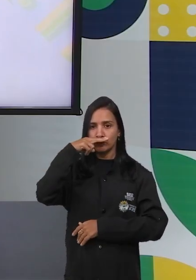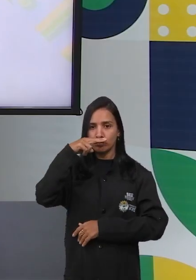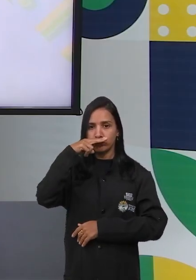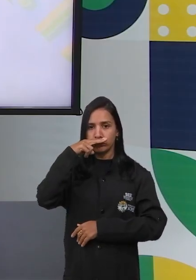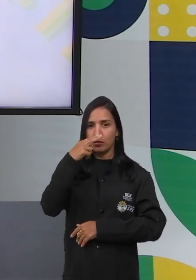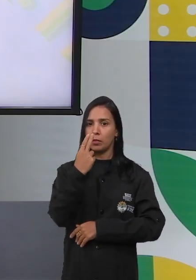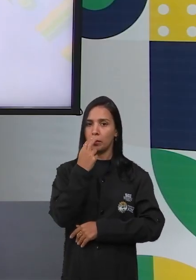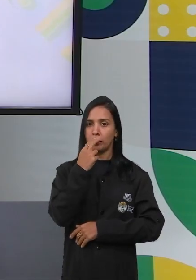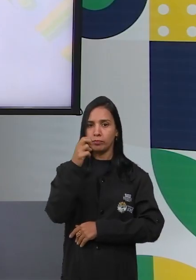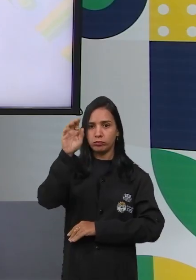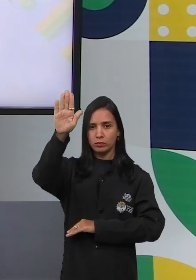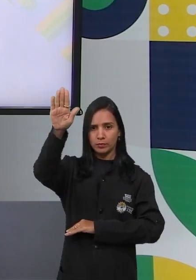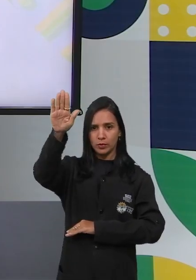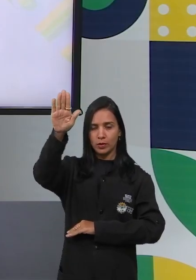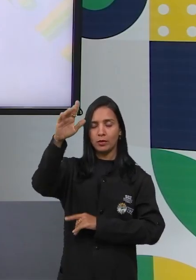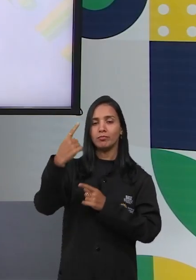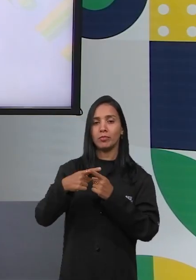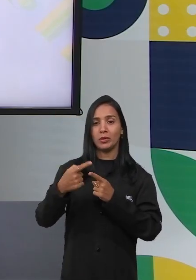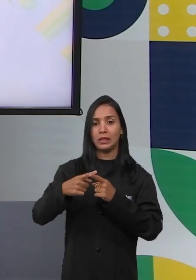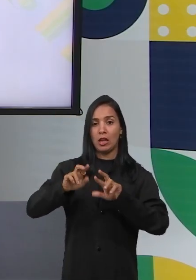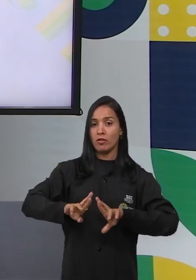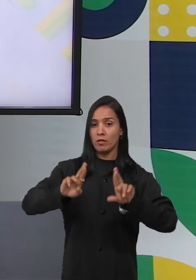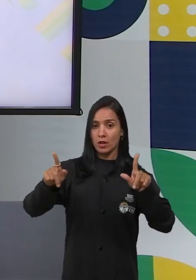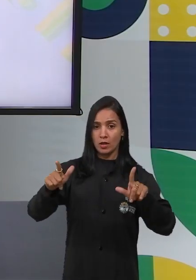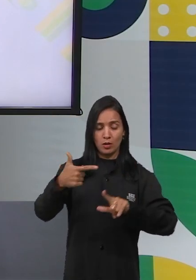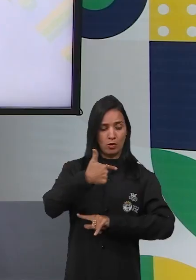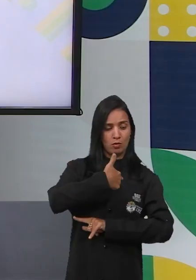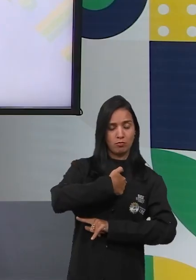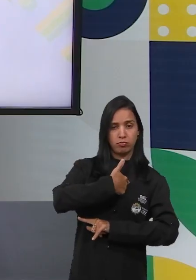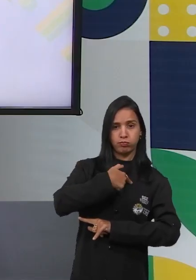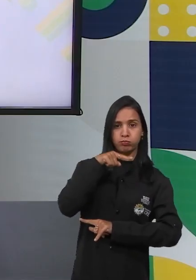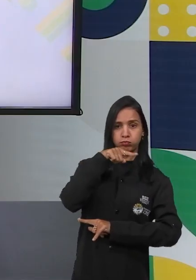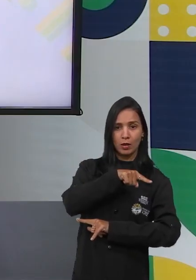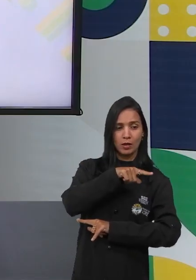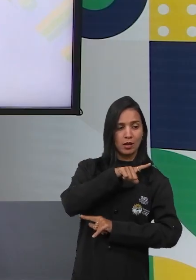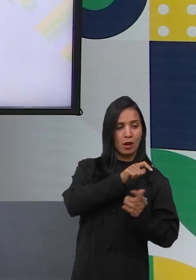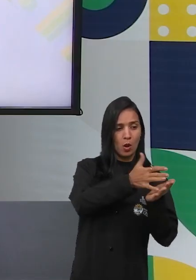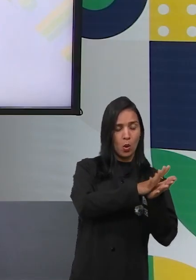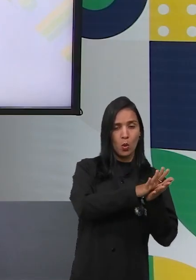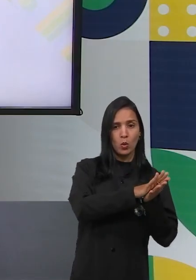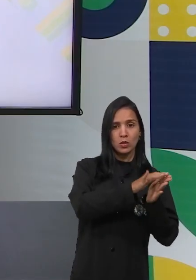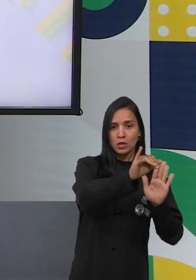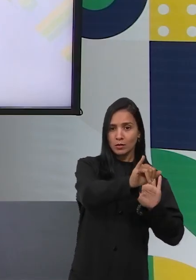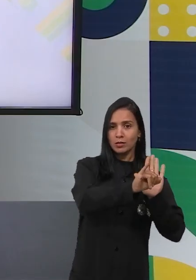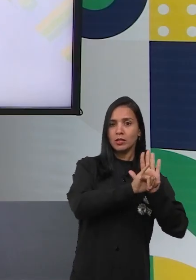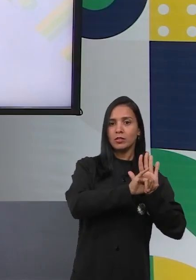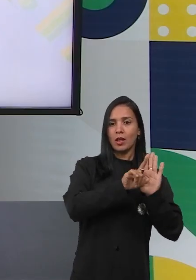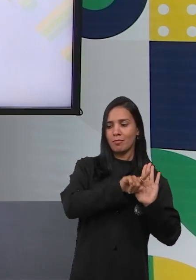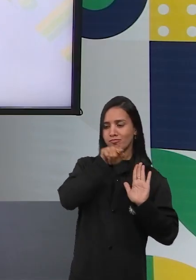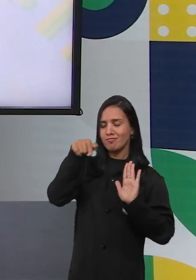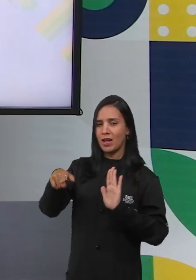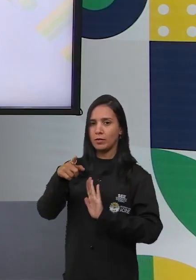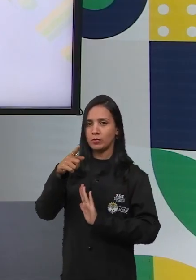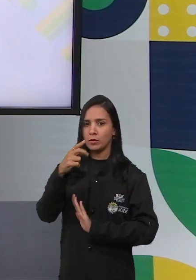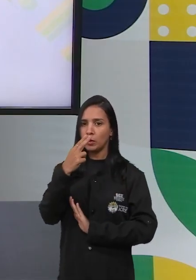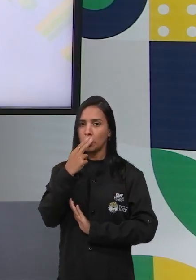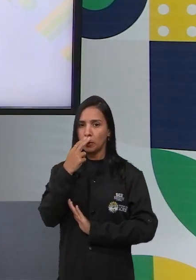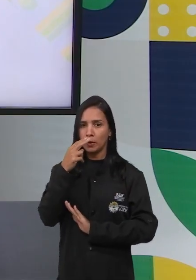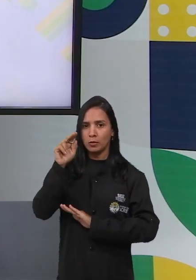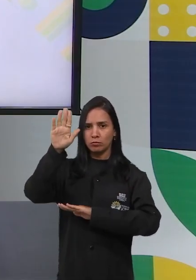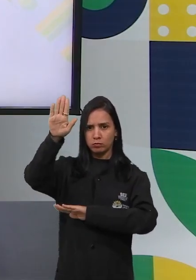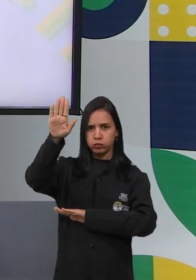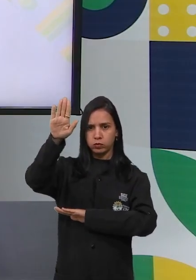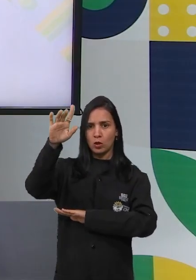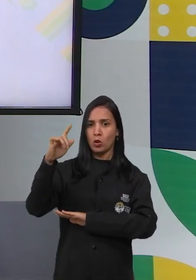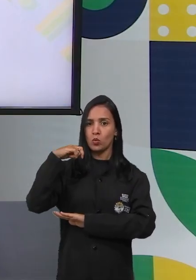era Vargas, né, onde o samba se tornou aí uma identidade do país, lá na ditadura militar, o artista ele não tinha